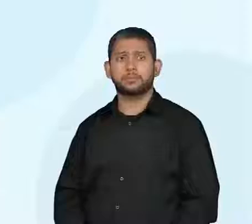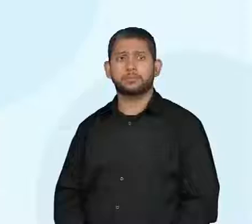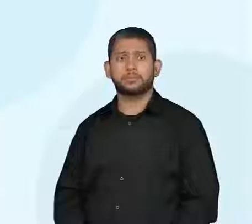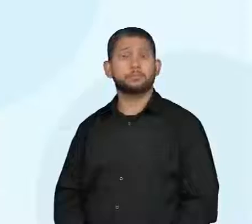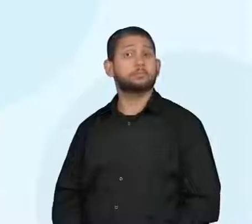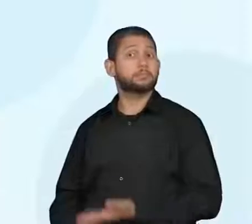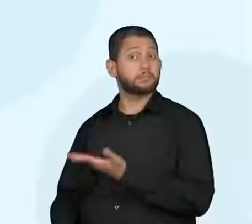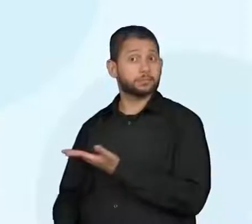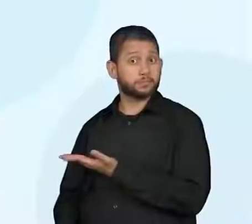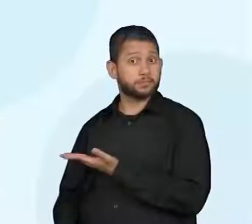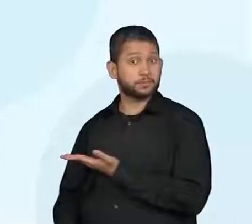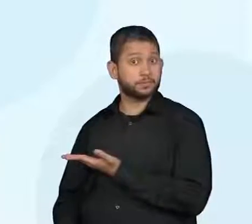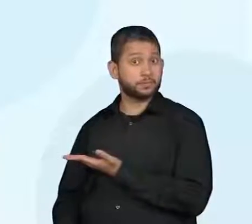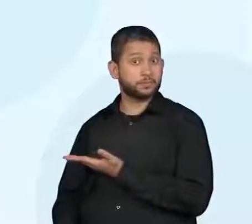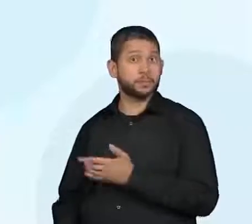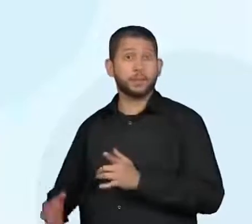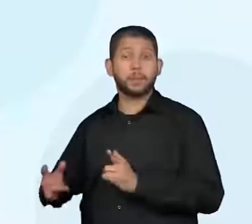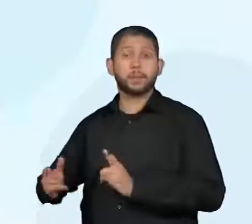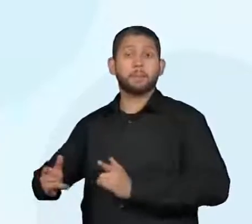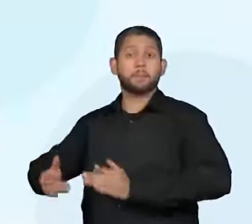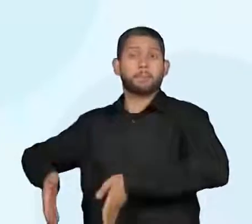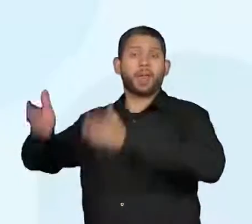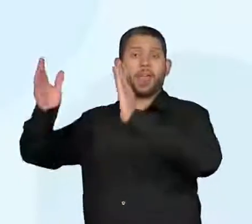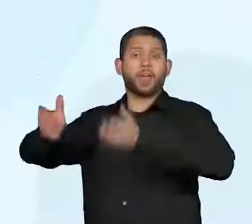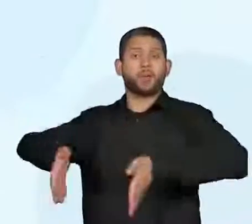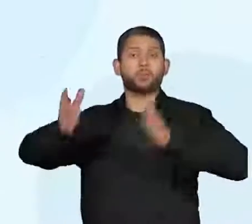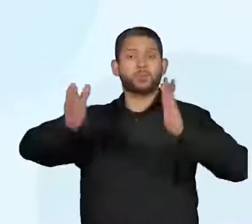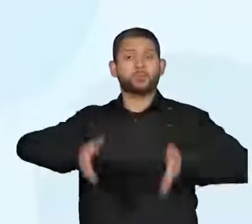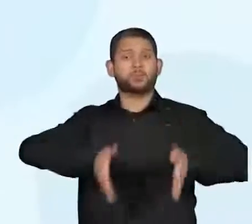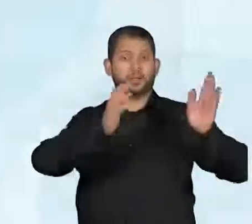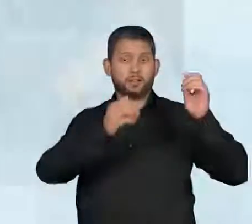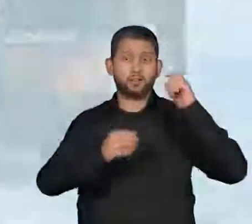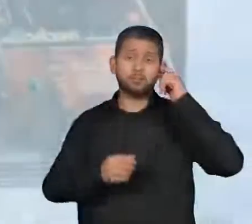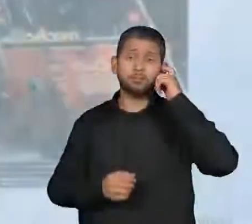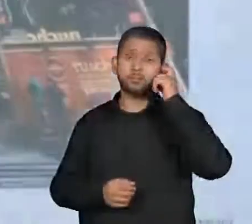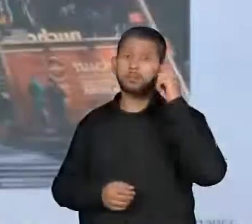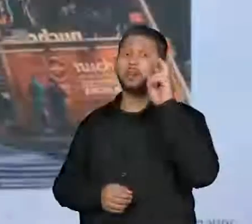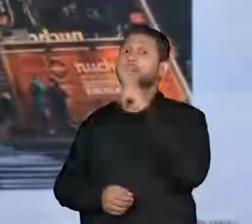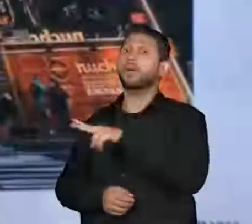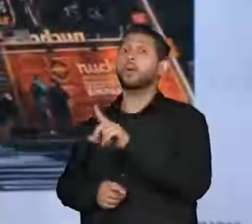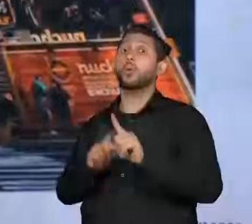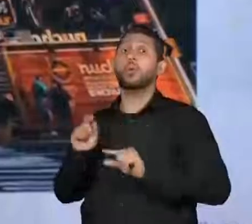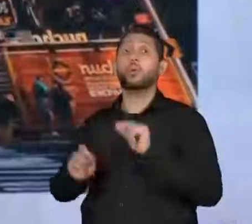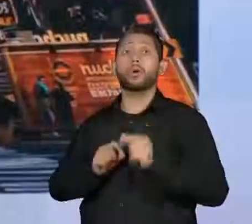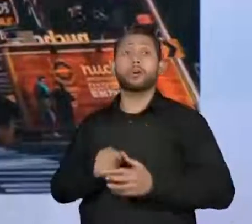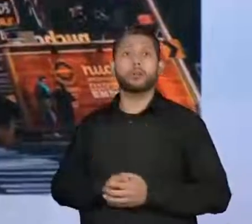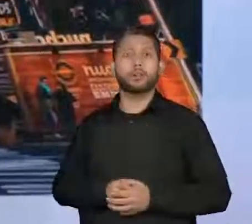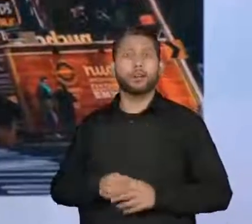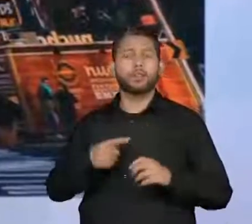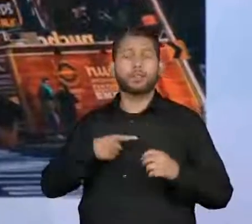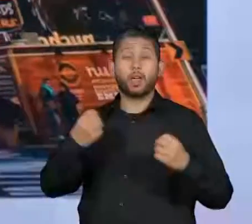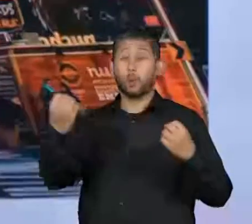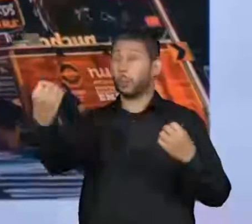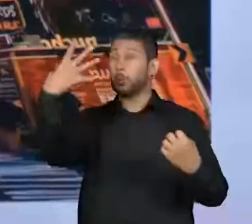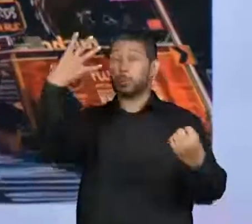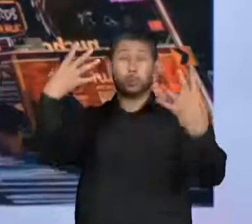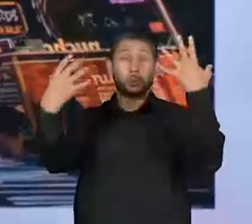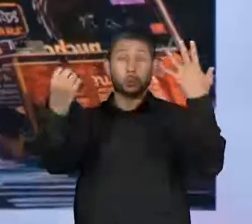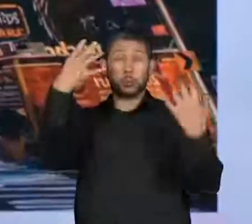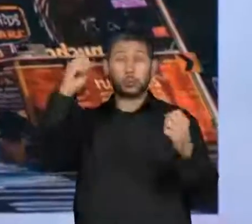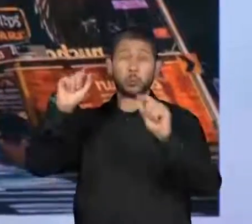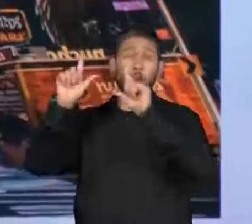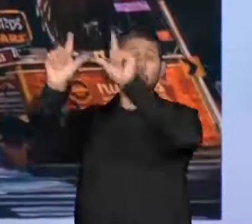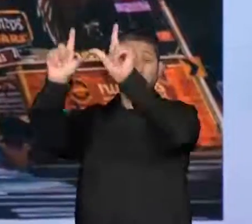Temos aí uma imagem de vários prédios. O que mais podemos observar, Pro? Muitas luzes também, né? Exato,